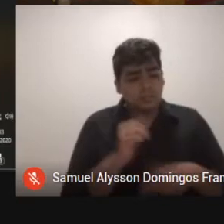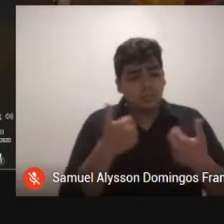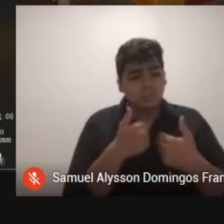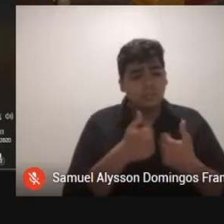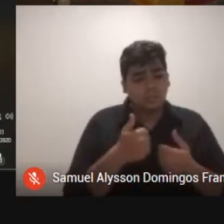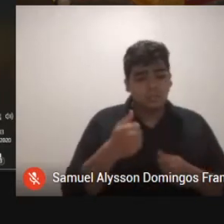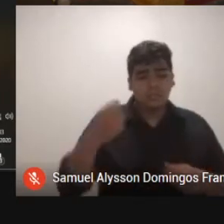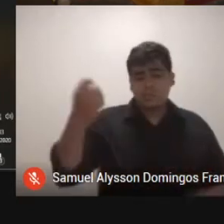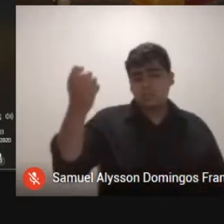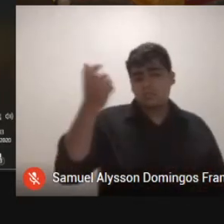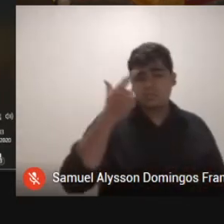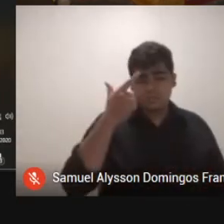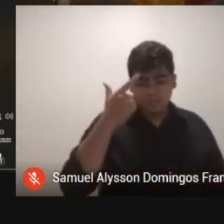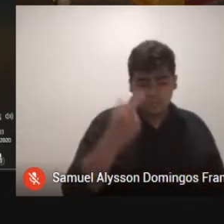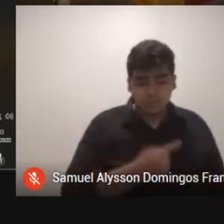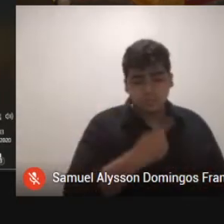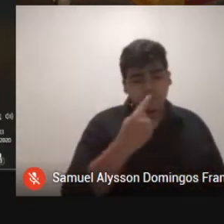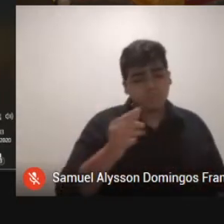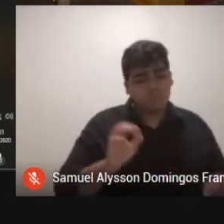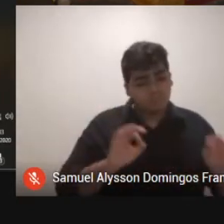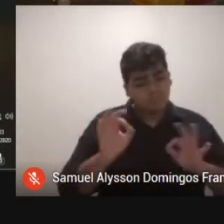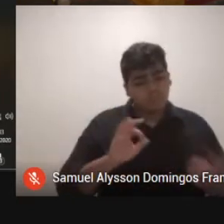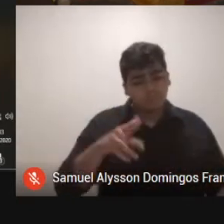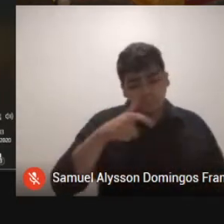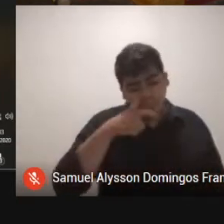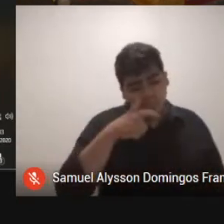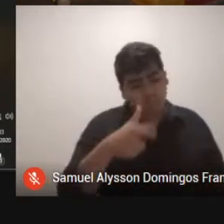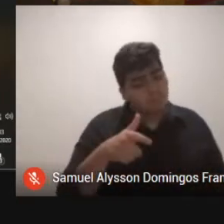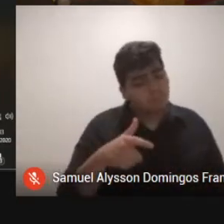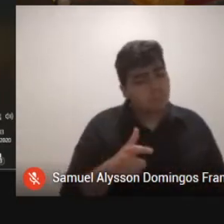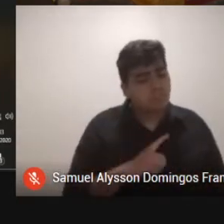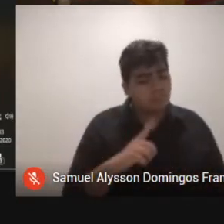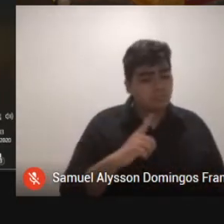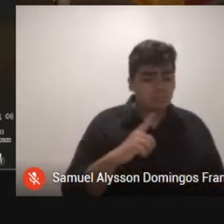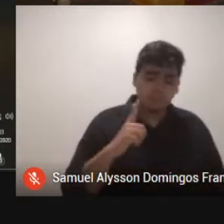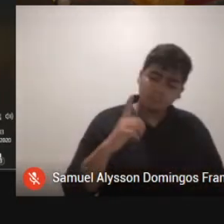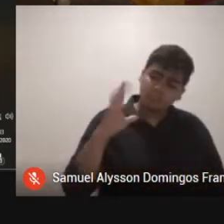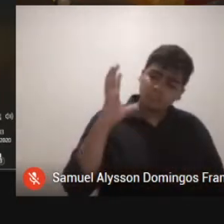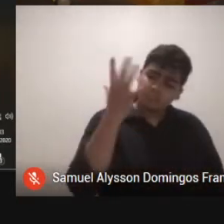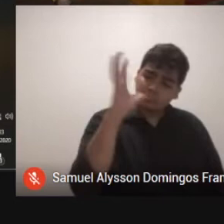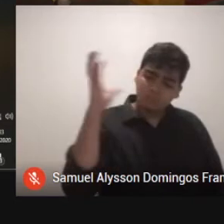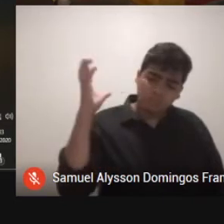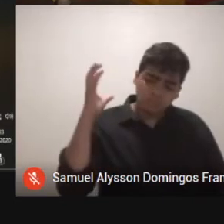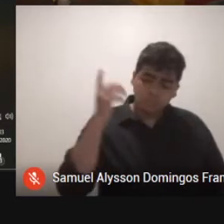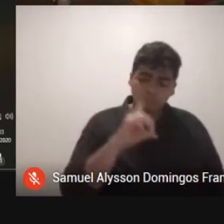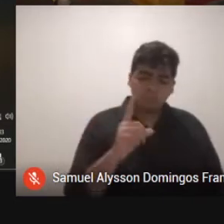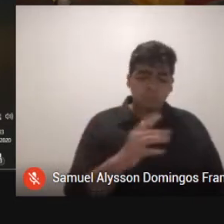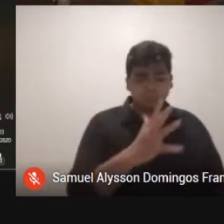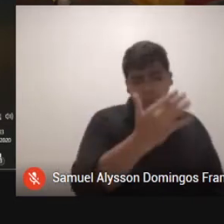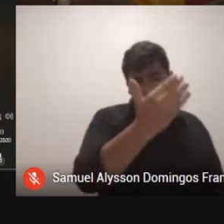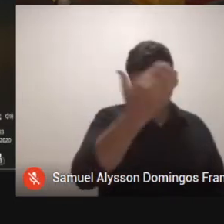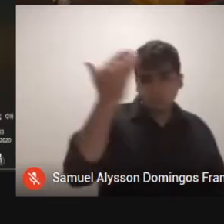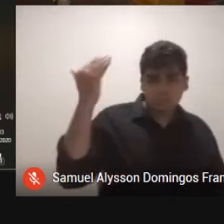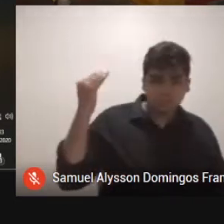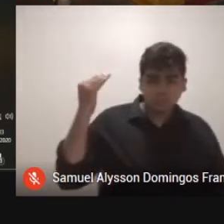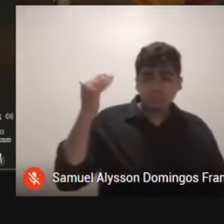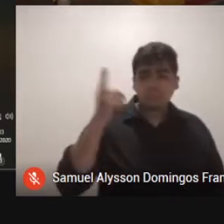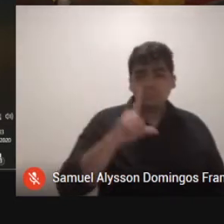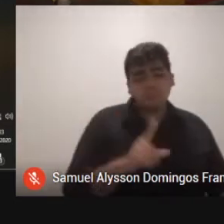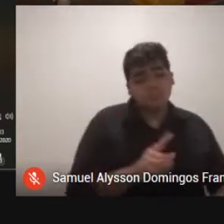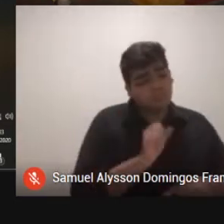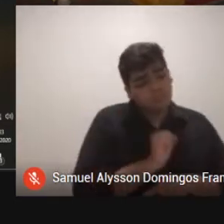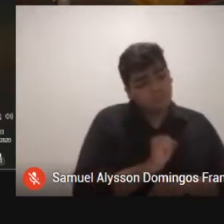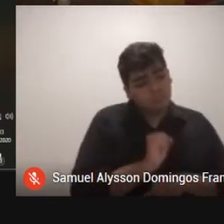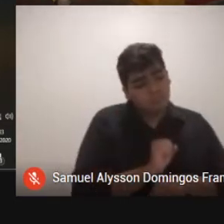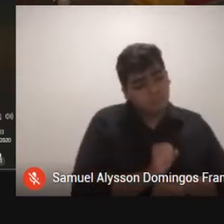bem interessante. Tinha a sombra da árvore aqui, eles podiam esperar aqui. Aqui sempre